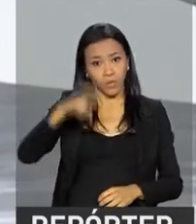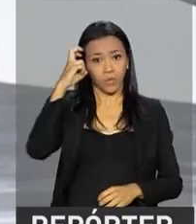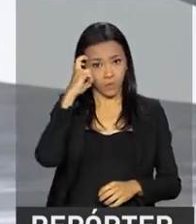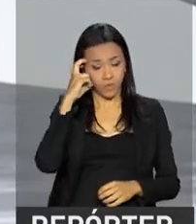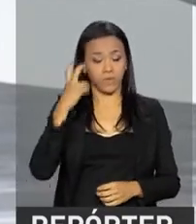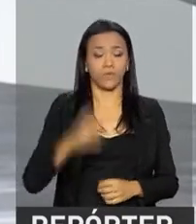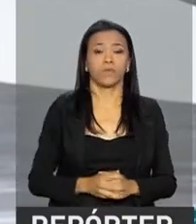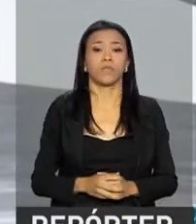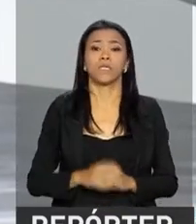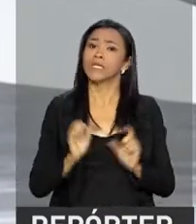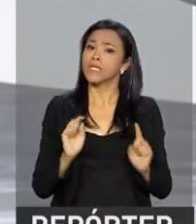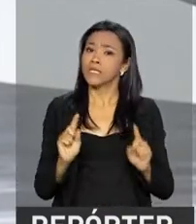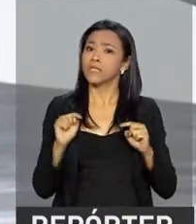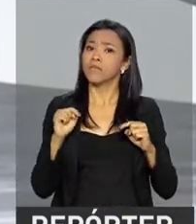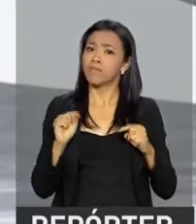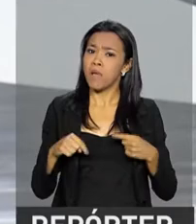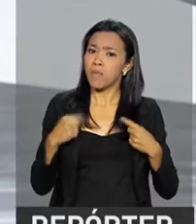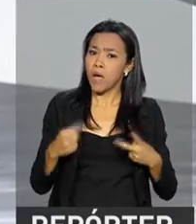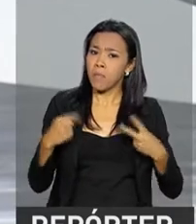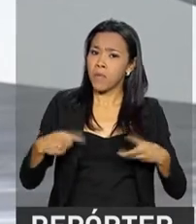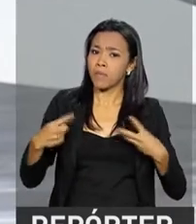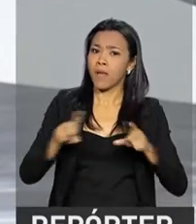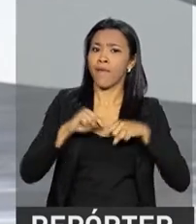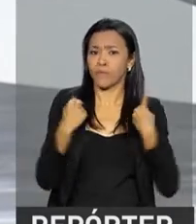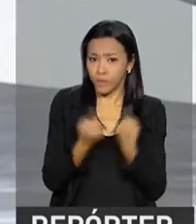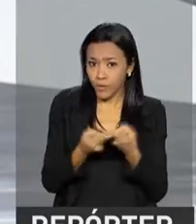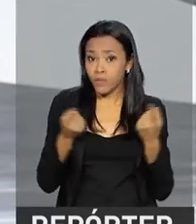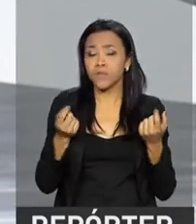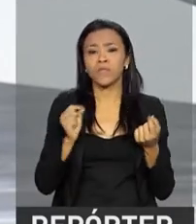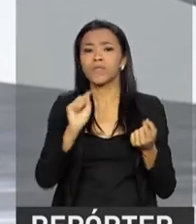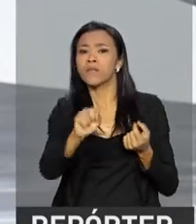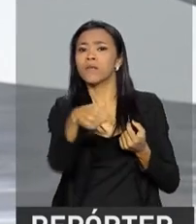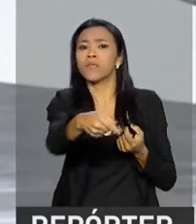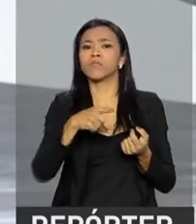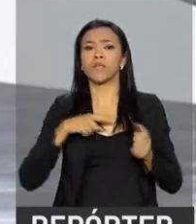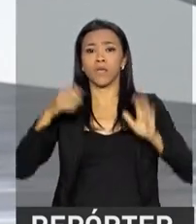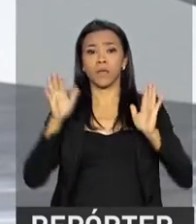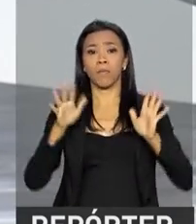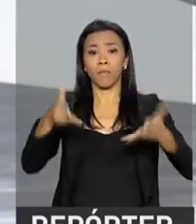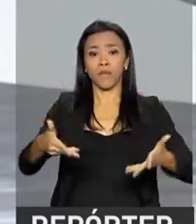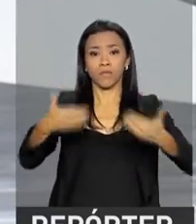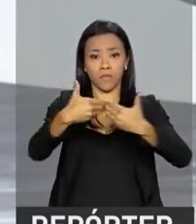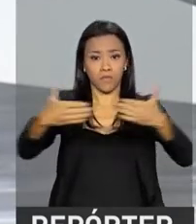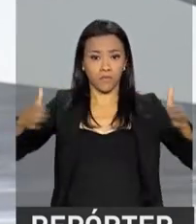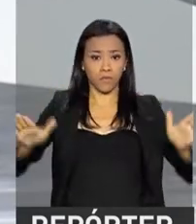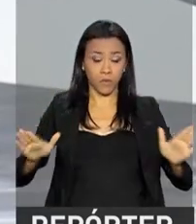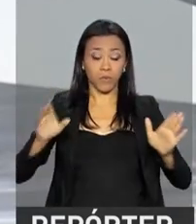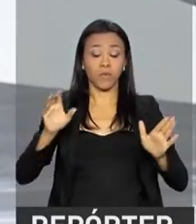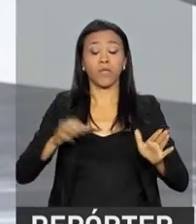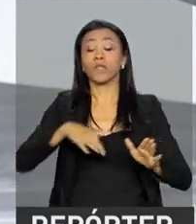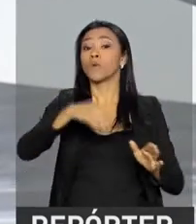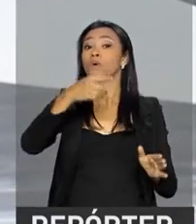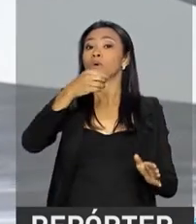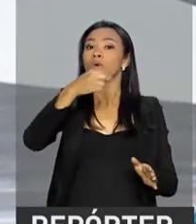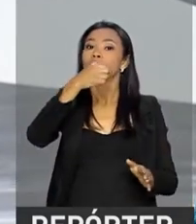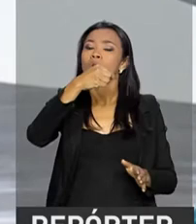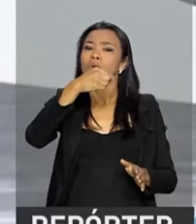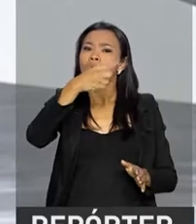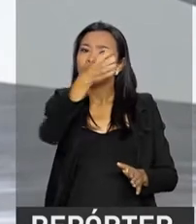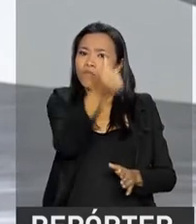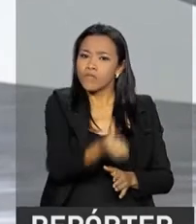leitão após as reuniões o presidente participa da cerimônia de abertura do 28º congresso